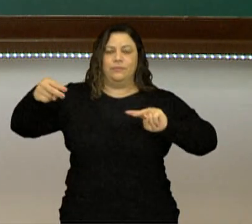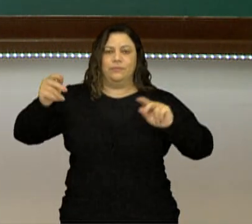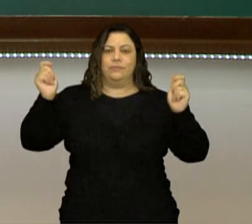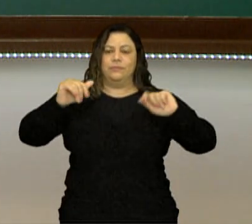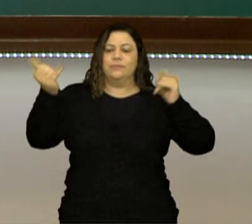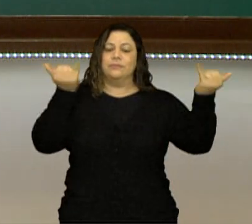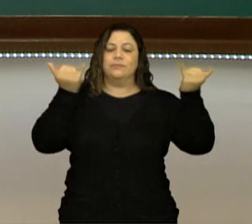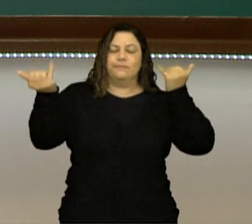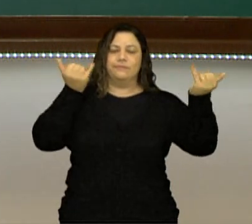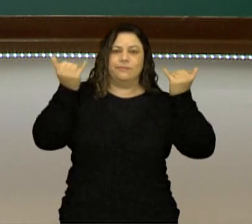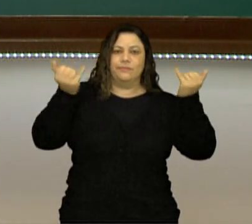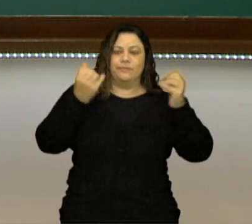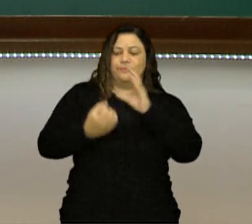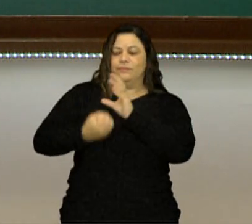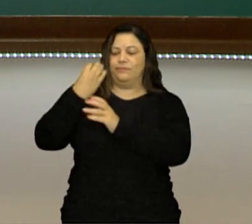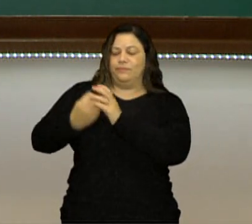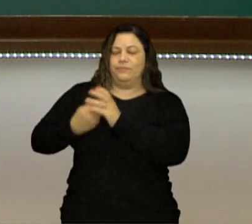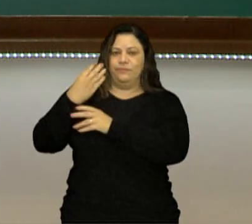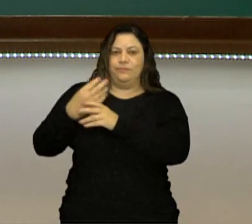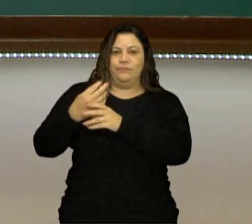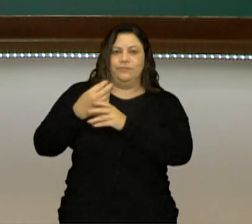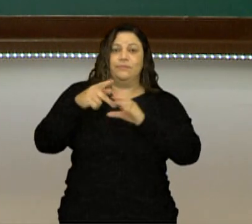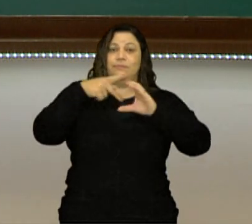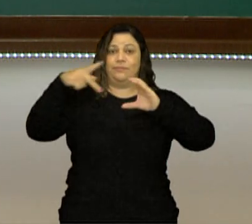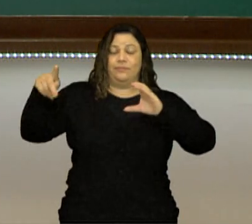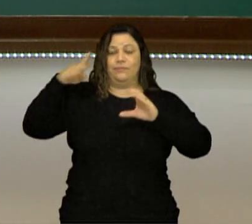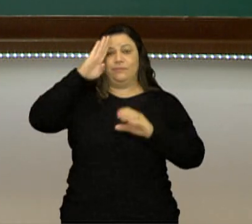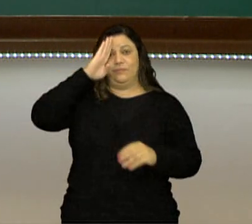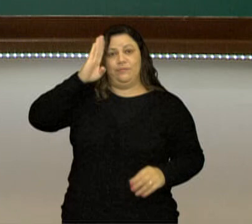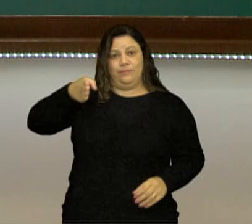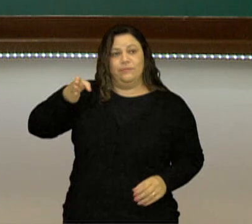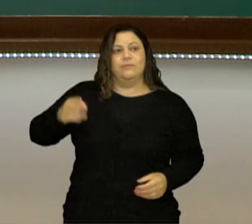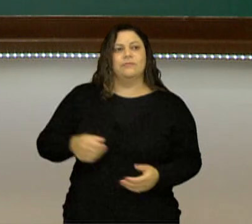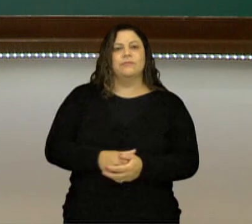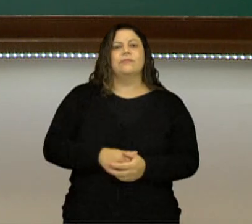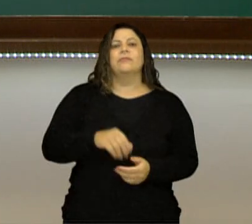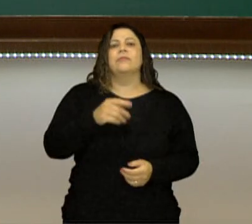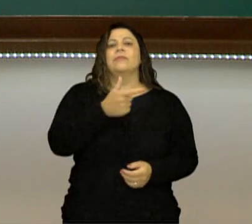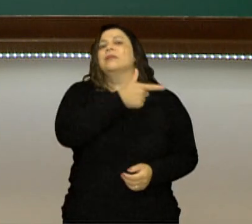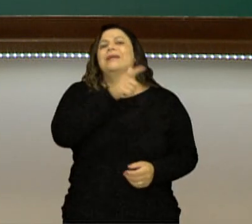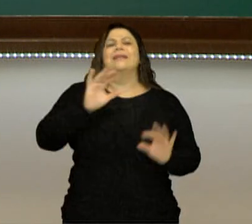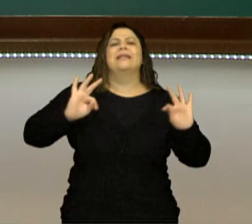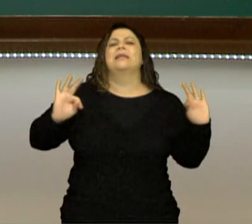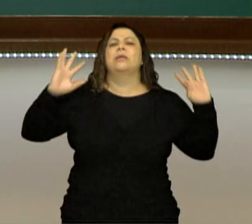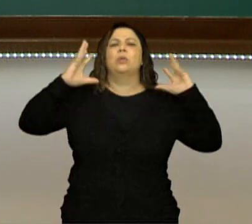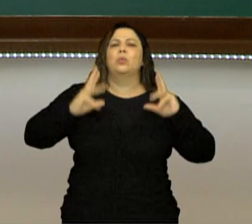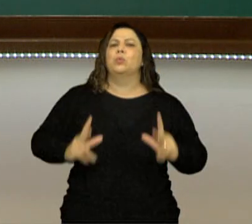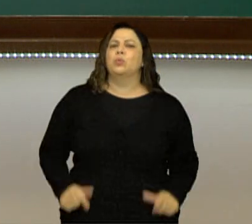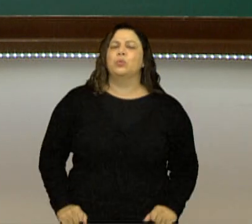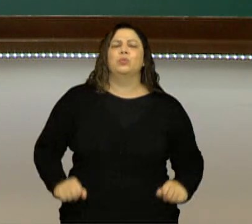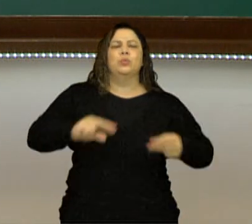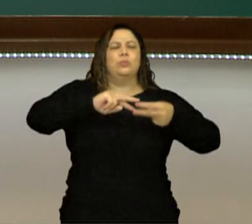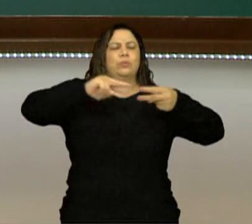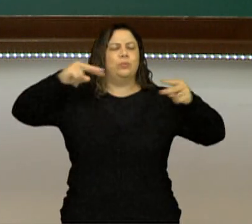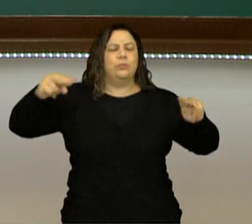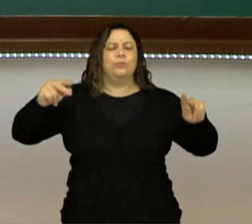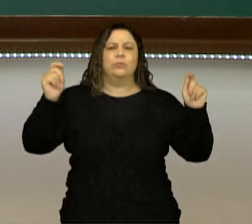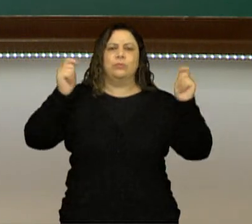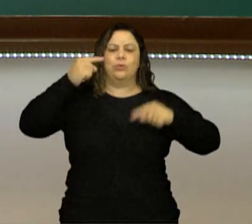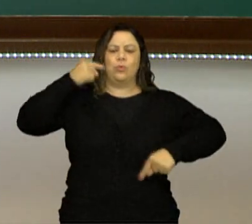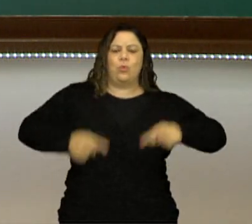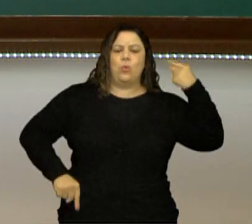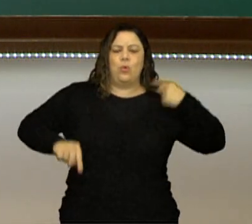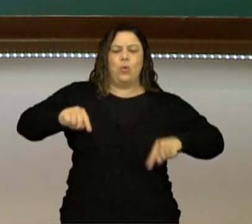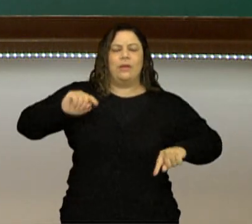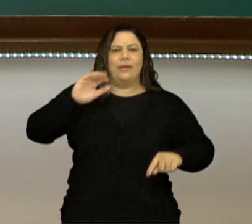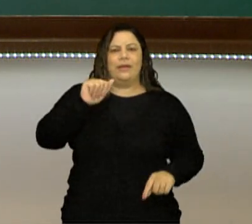informação para produzir aquela proteína específica. Nem todos os genes em seu corpo estão ativados ao mesmo tempo. Seria uma bagunça